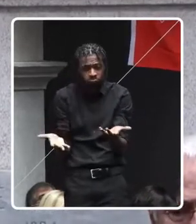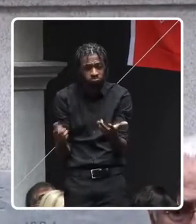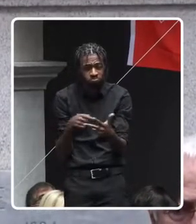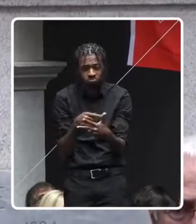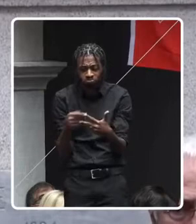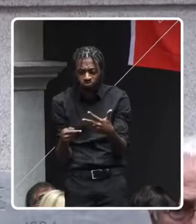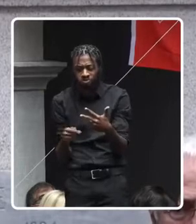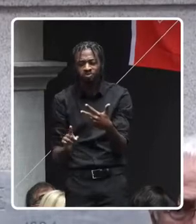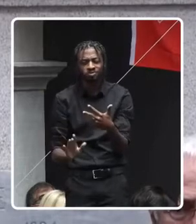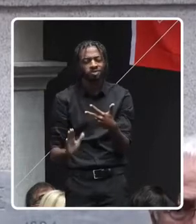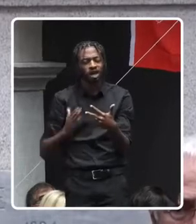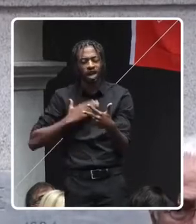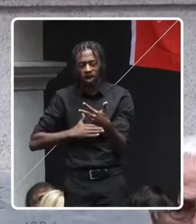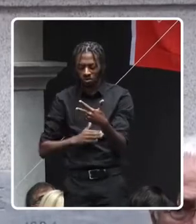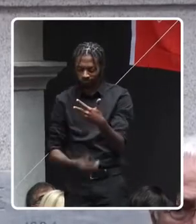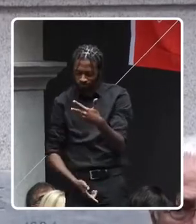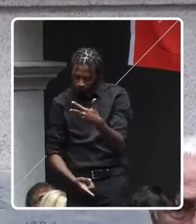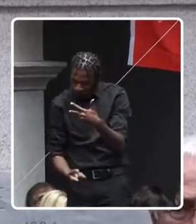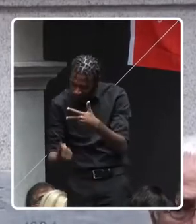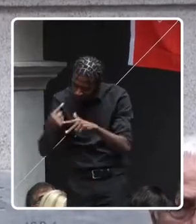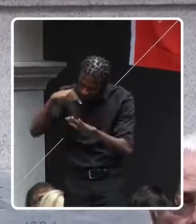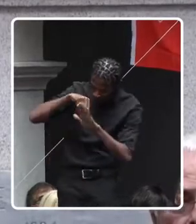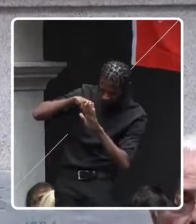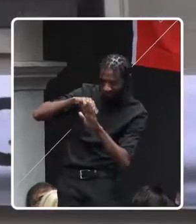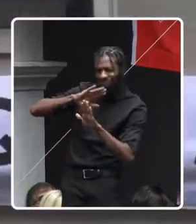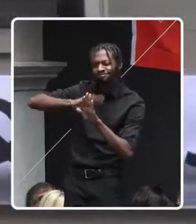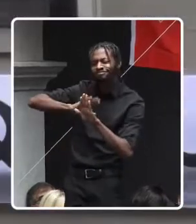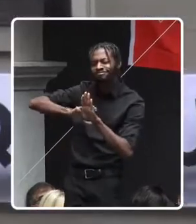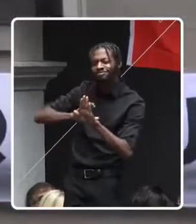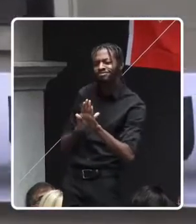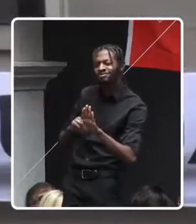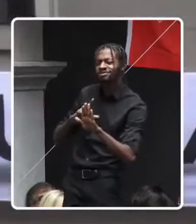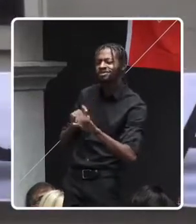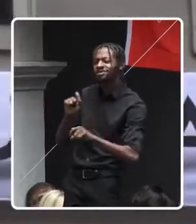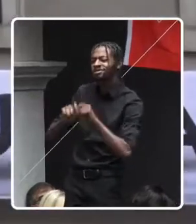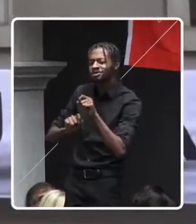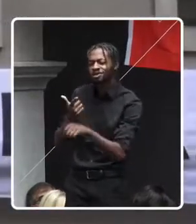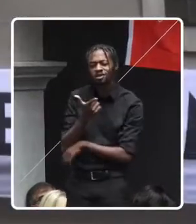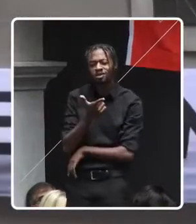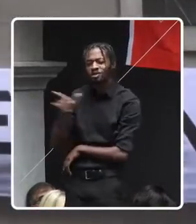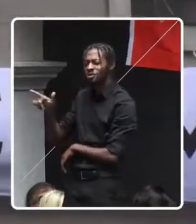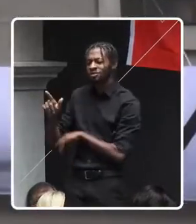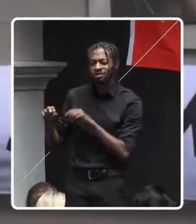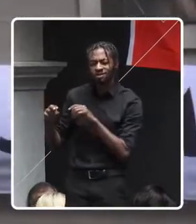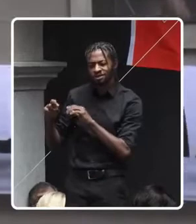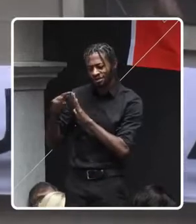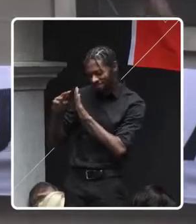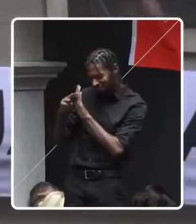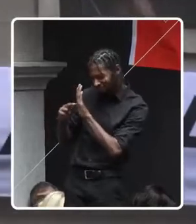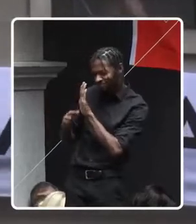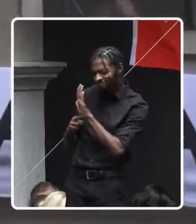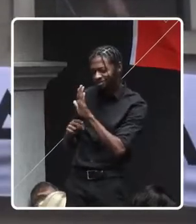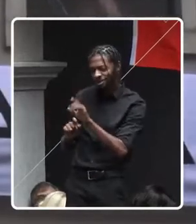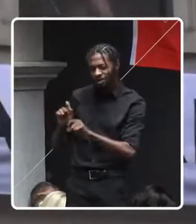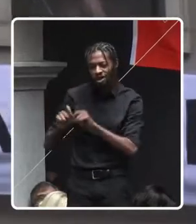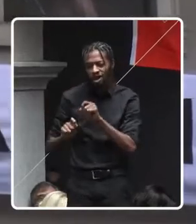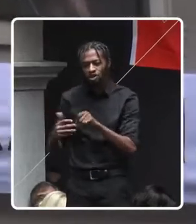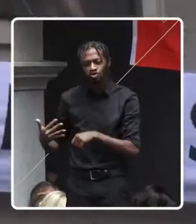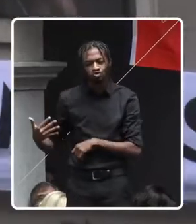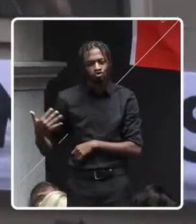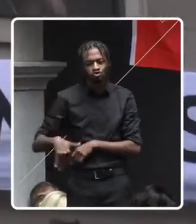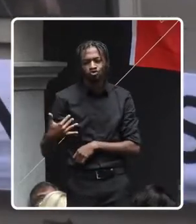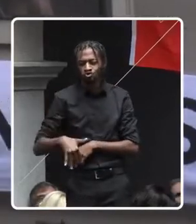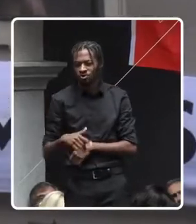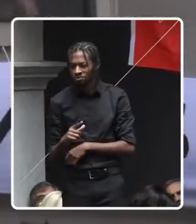Por trás desta ideia, existe uma outra regra. Uma outra regra